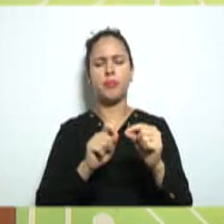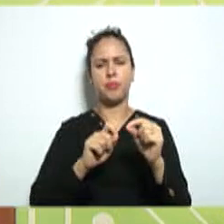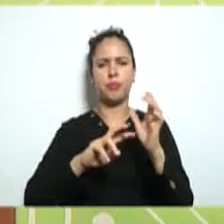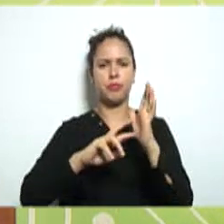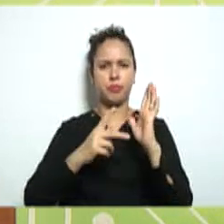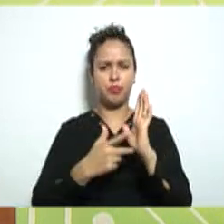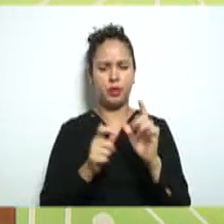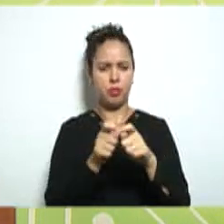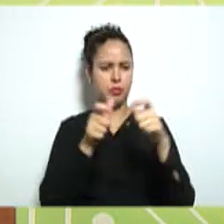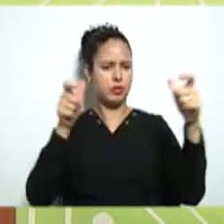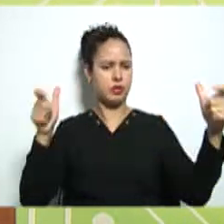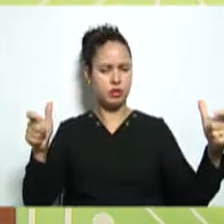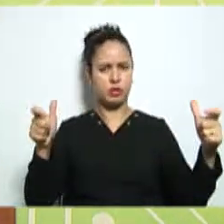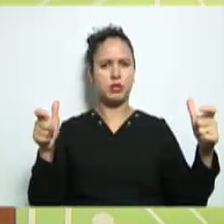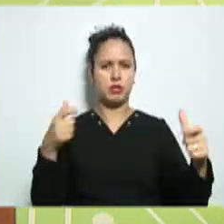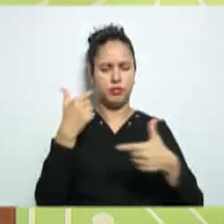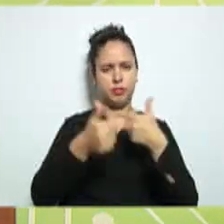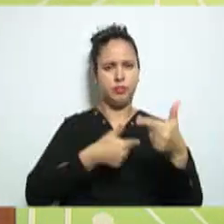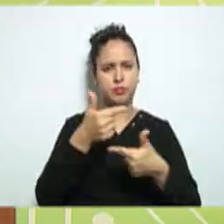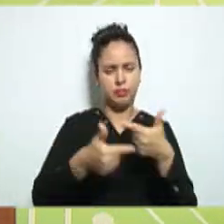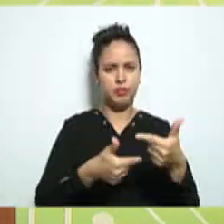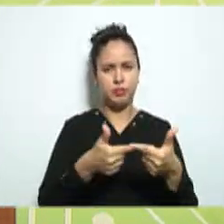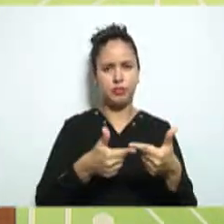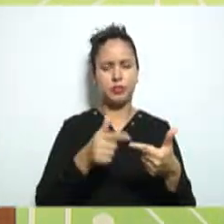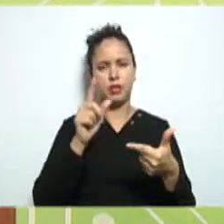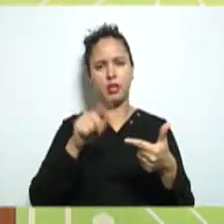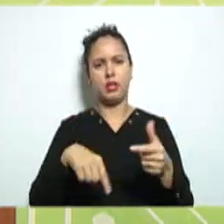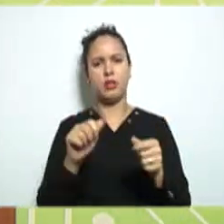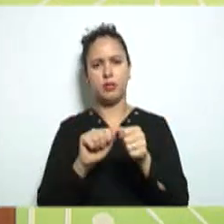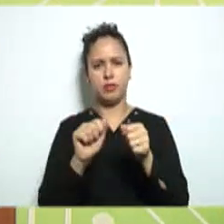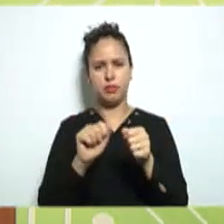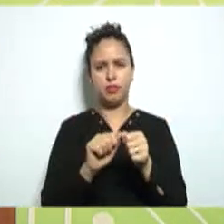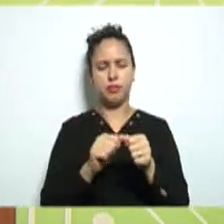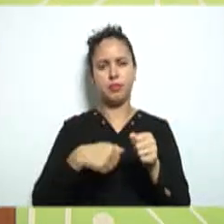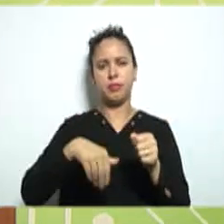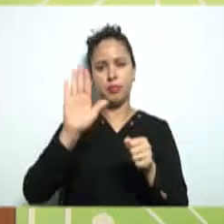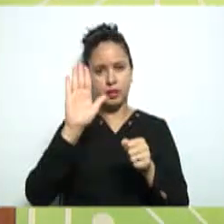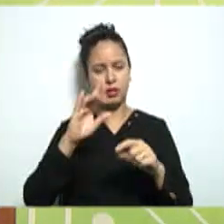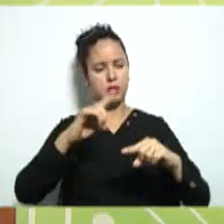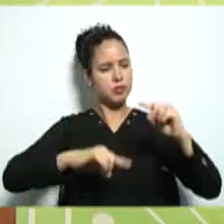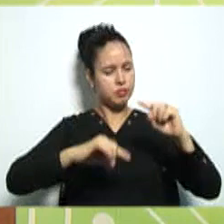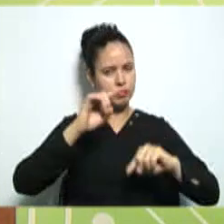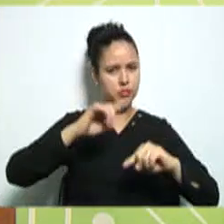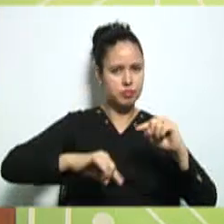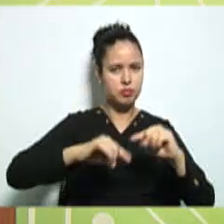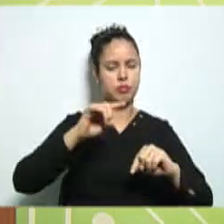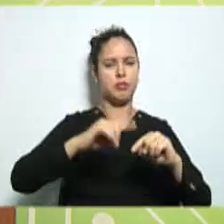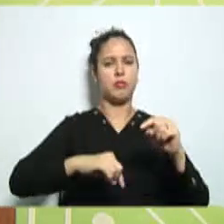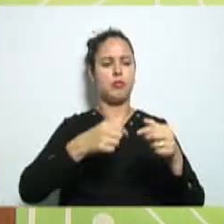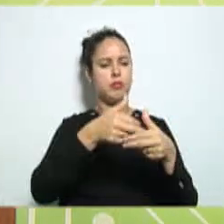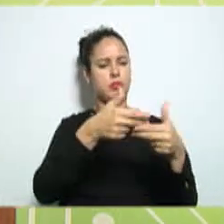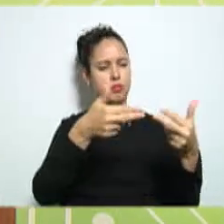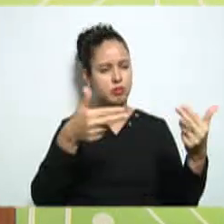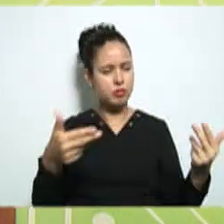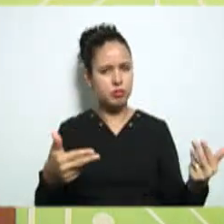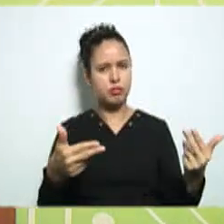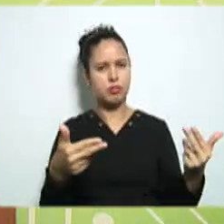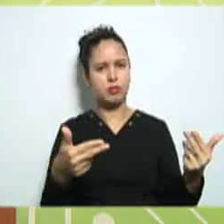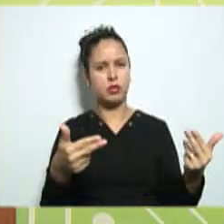produtividade? Aumentar a produtividade é você produzir mais mercadorias em um